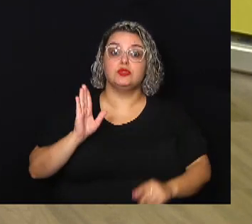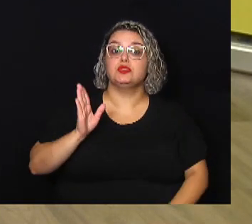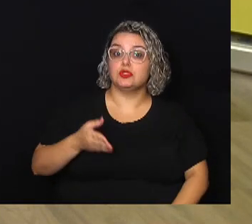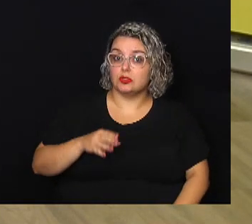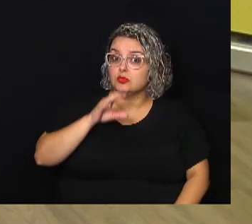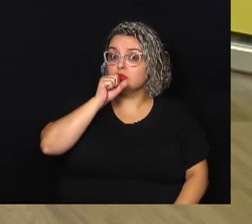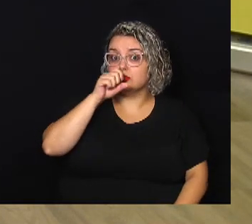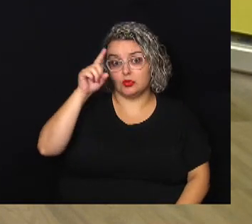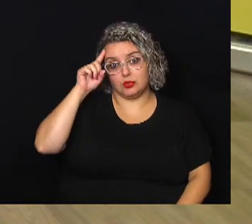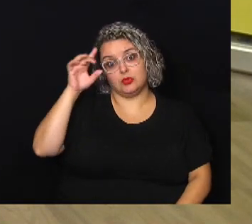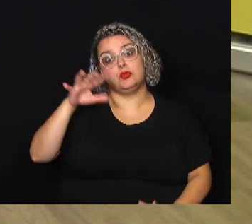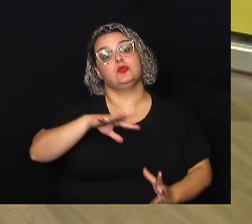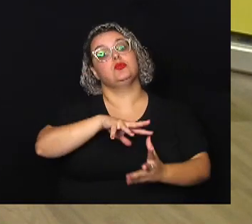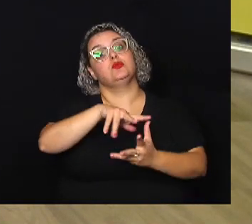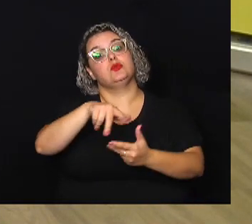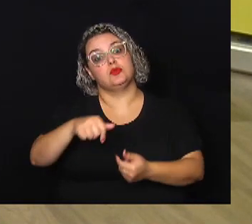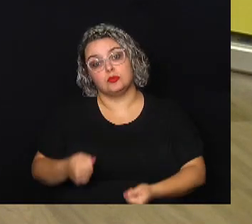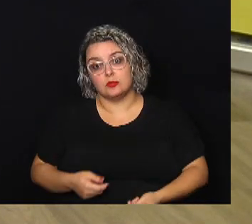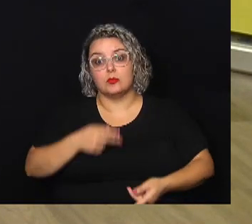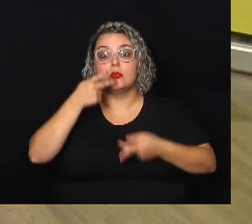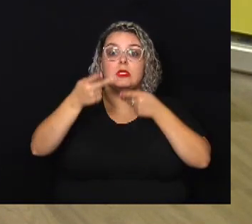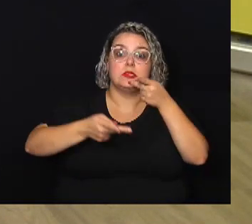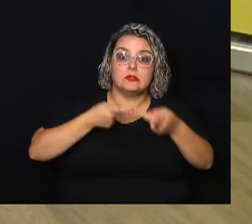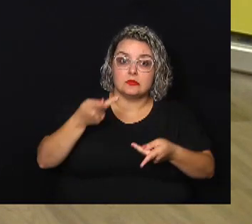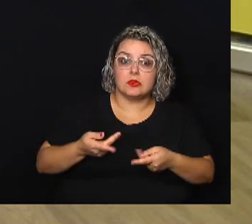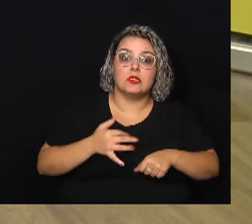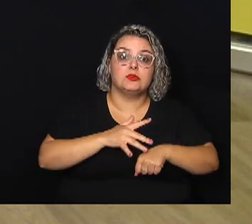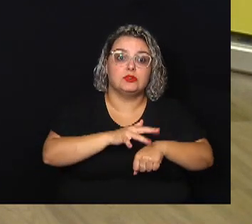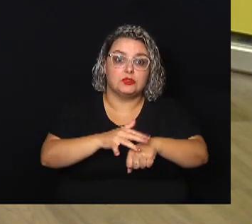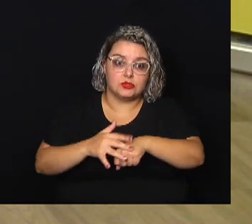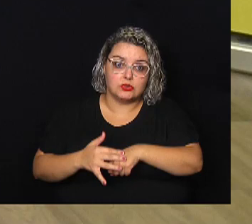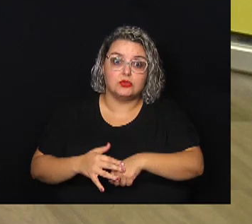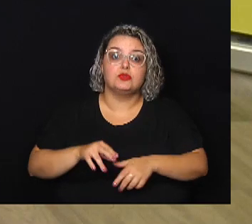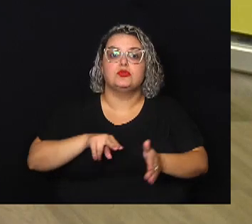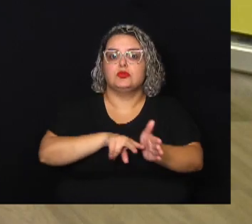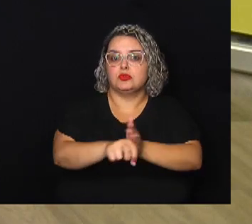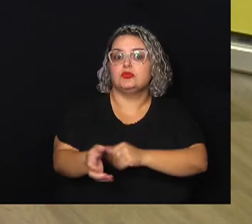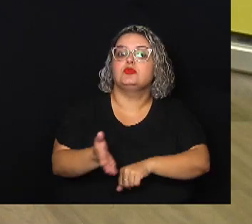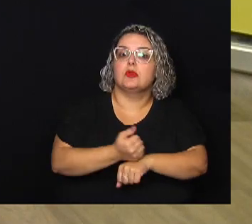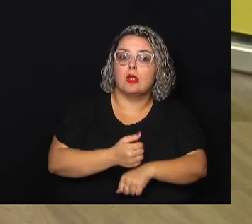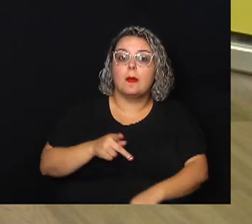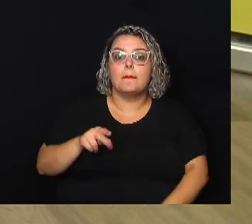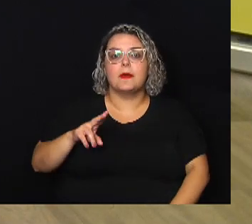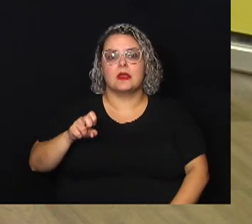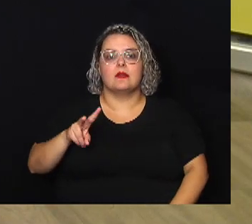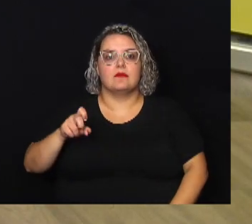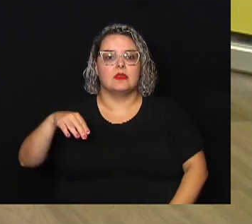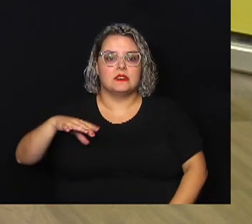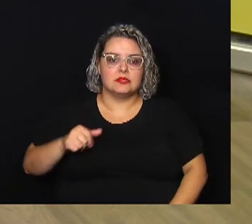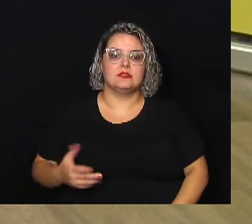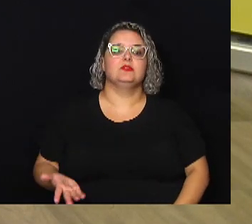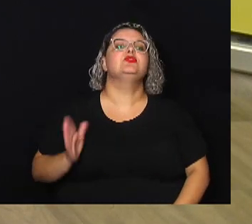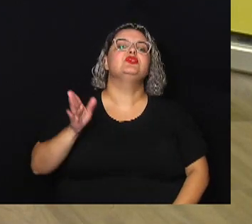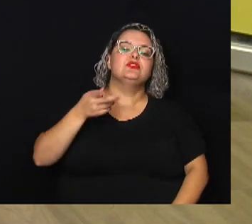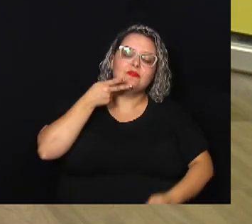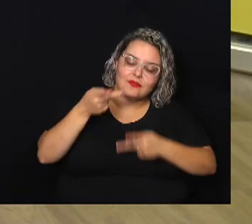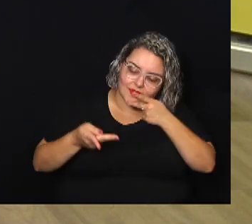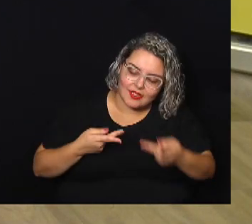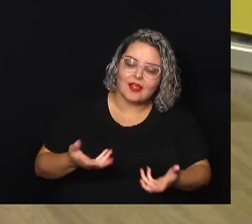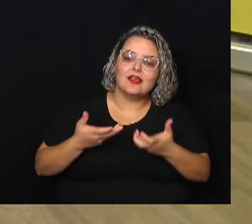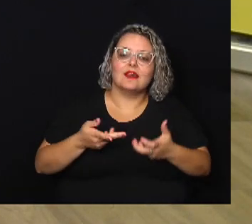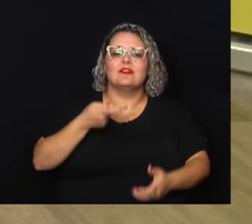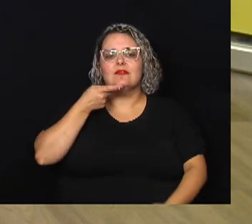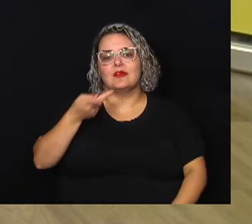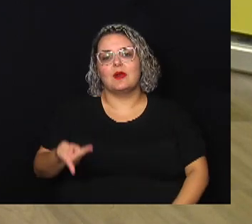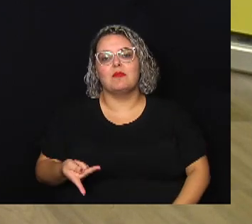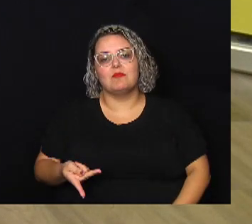Dia Mundial, né, para se falar sobre essa doença, diagnóstico precoce, prevenção, enfim, a gente já falou aqui, mas eu quero reforçar, pedir para o